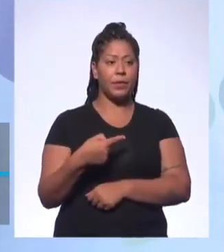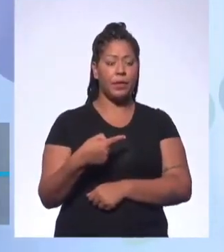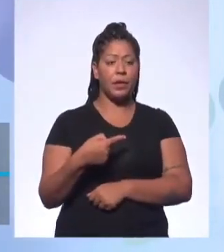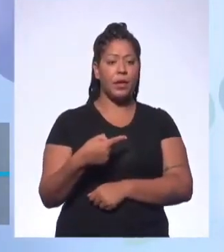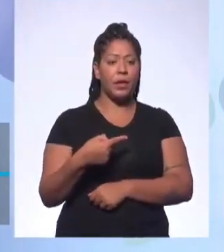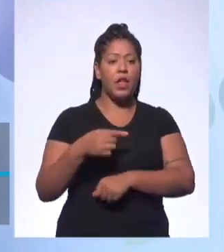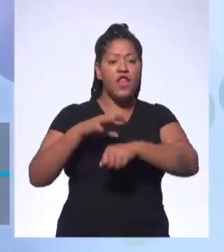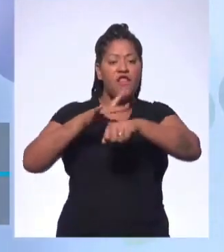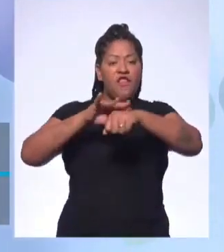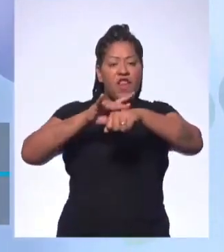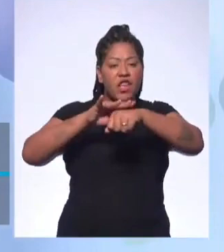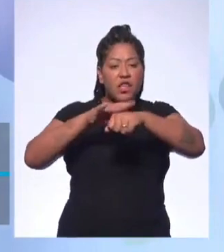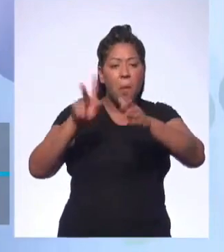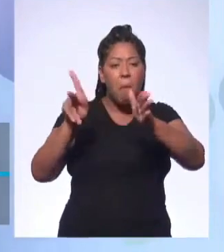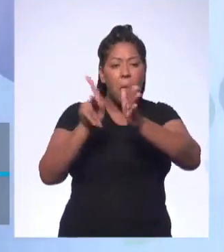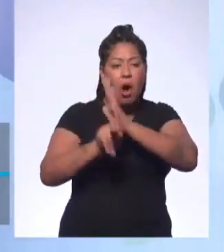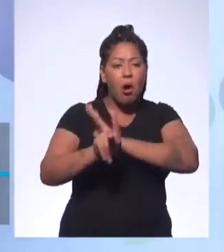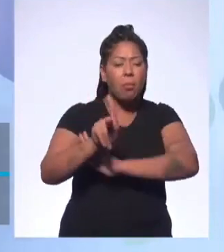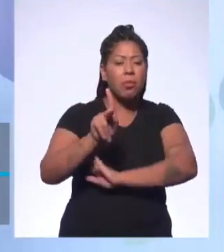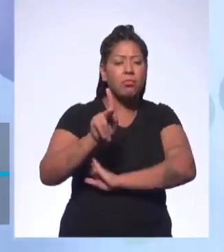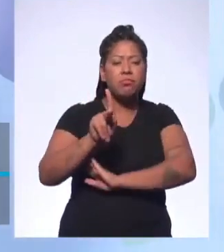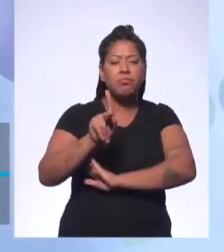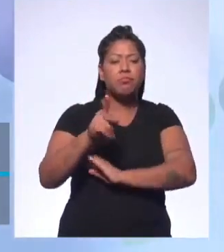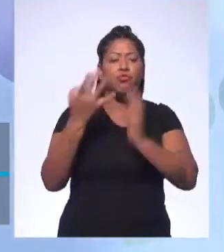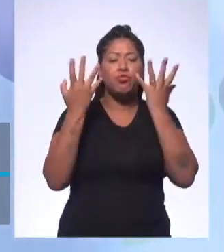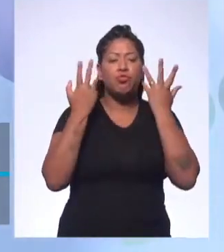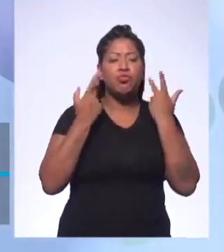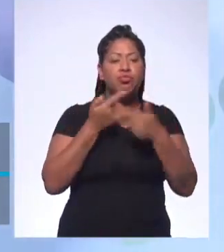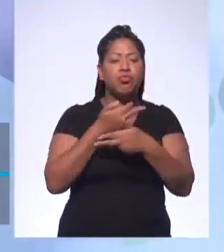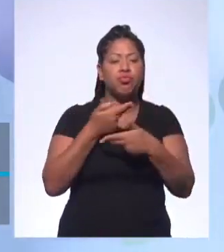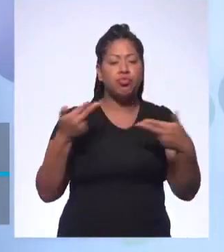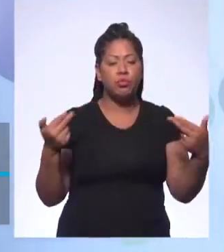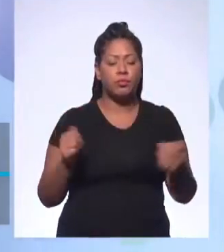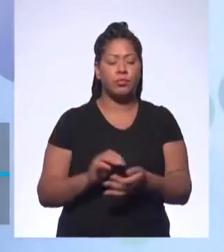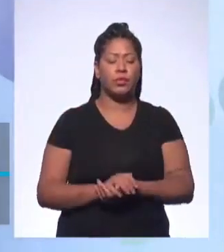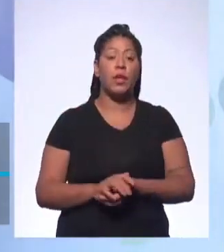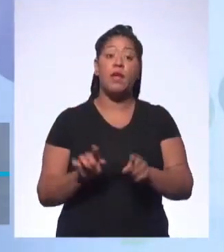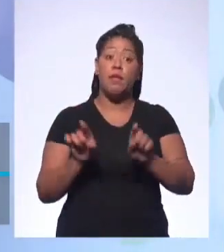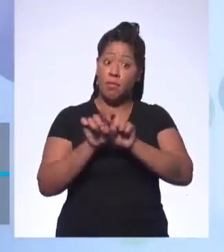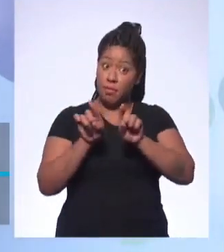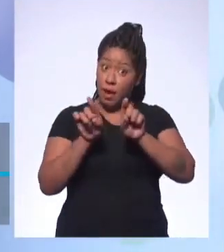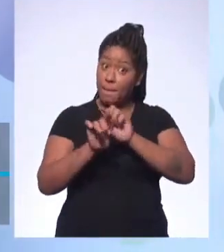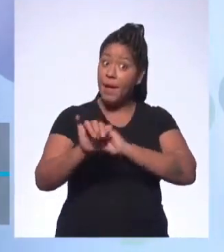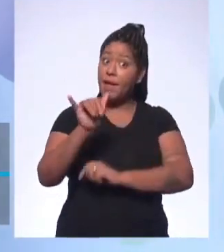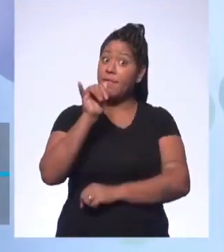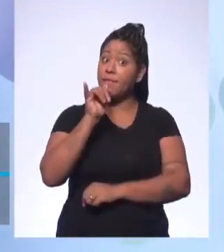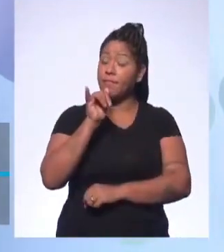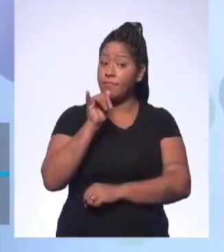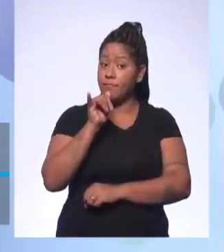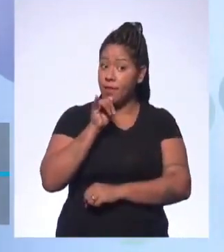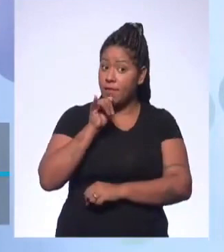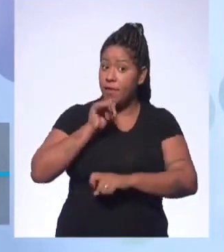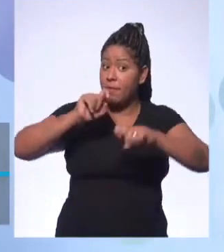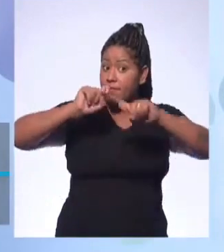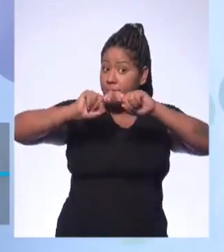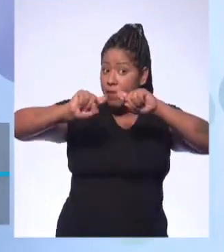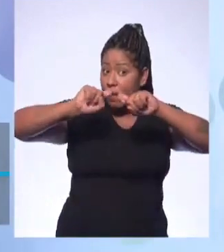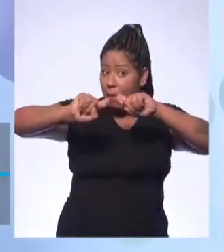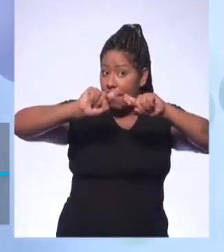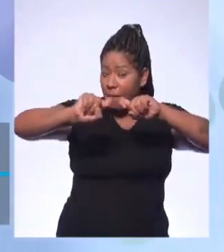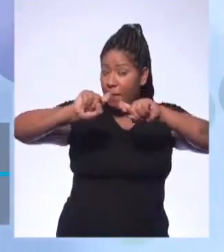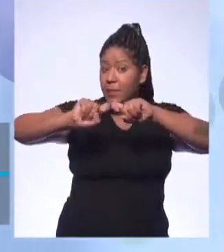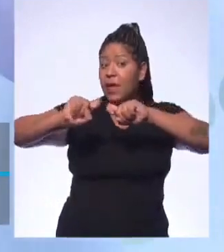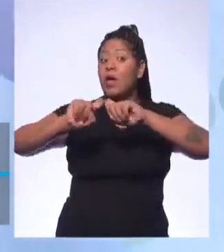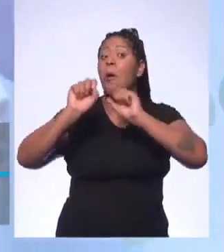desses seres vivos. E, quando eu falo de sexualmente transmissível, é porque através do ato sexual se transmite.